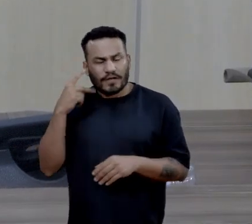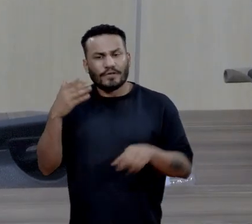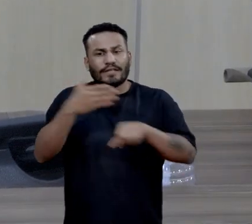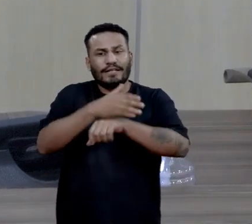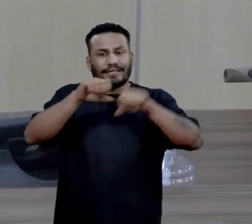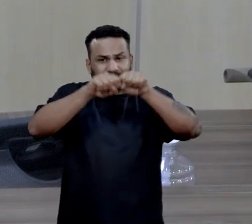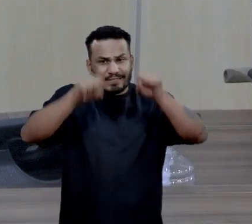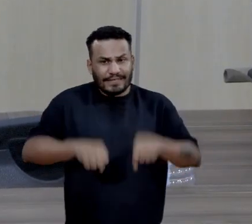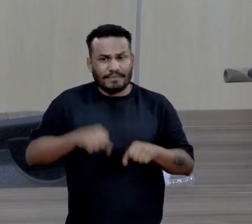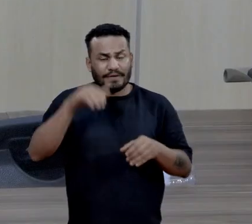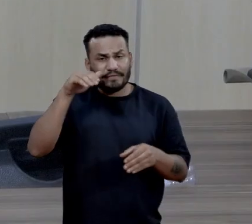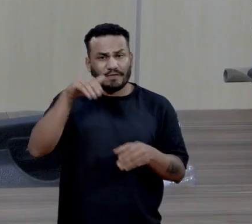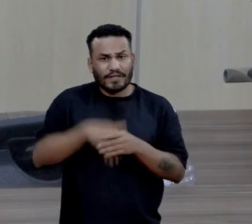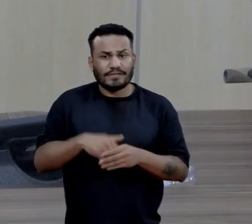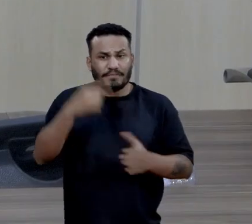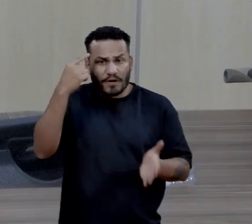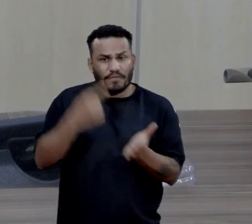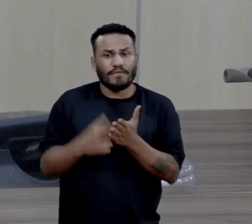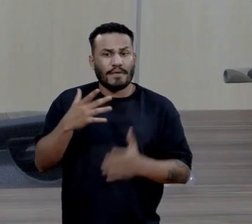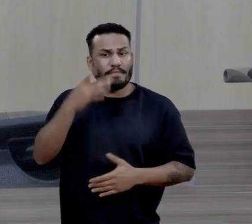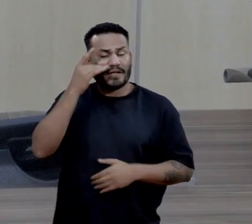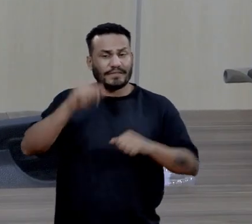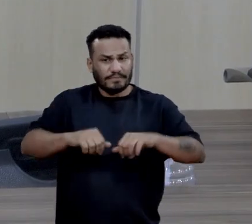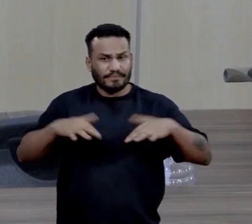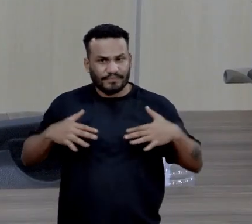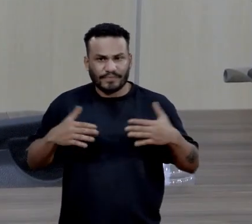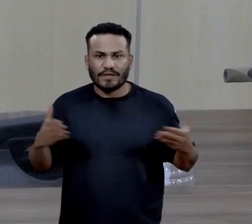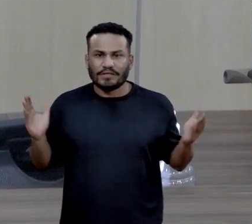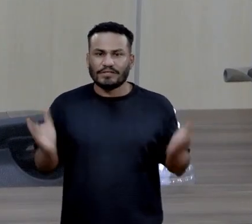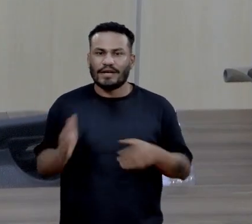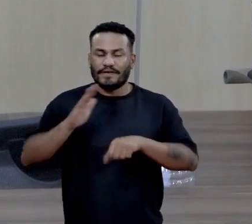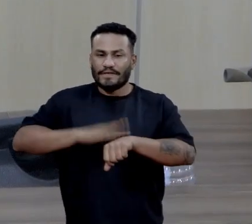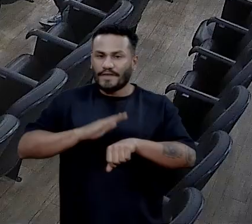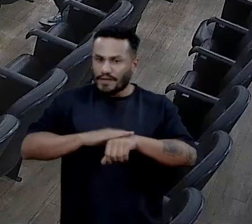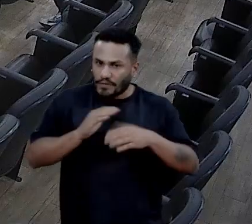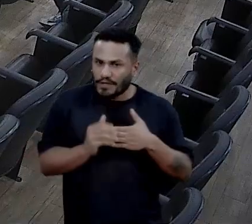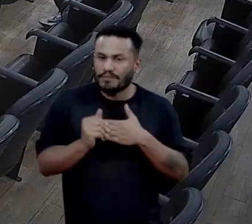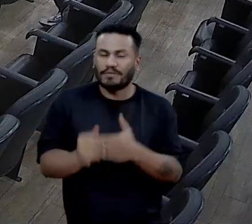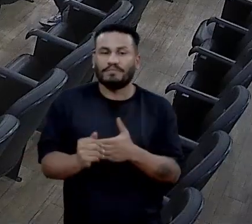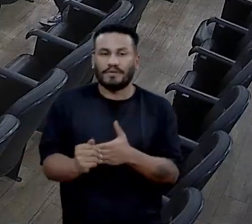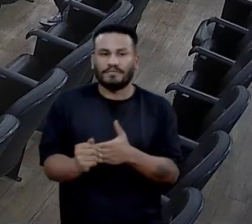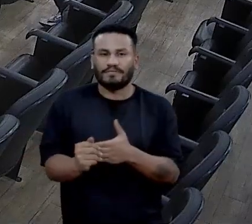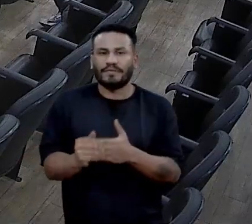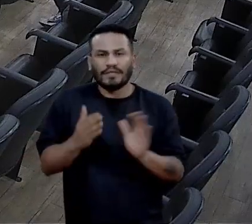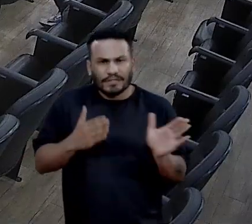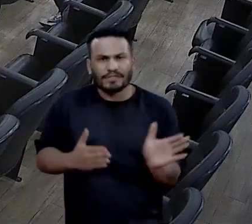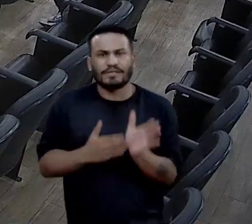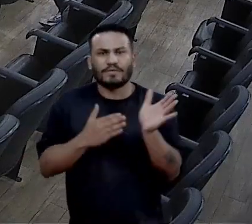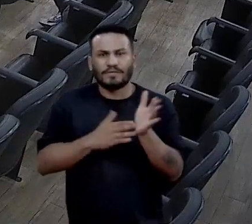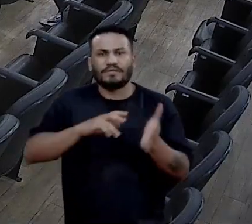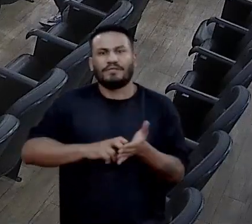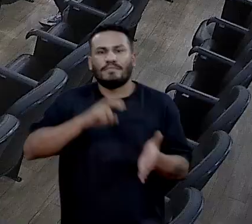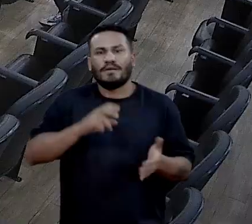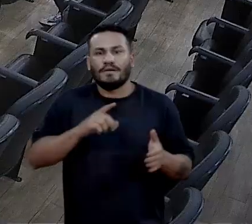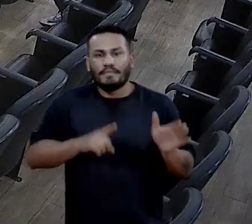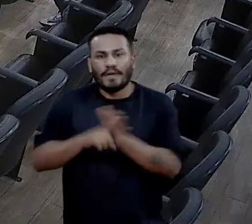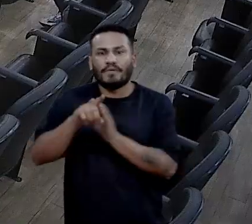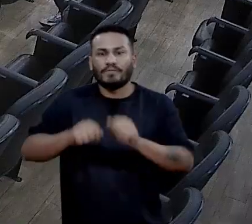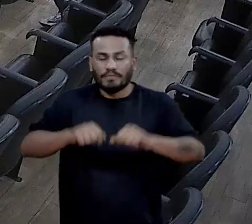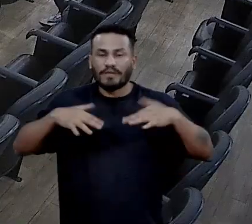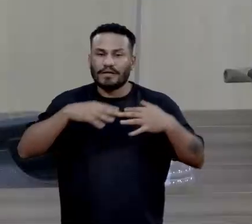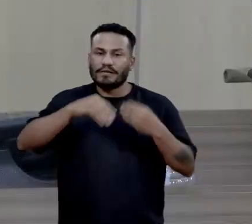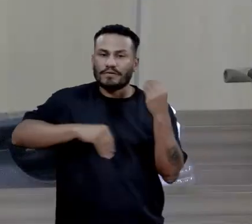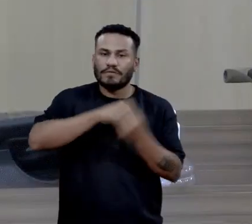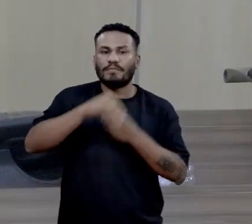sistema de votação para confirmar a presença em plenário. Hora já feito o encaminhamento. E, dando sequência na manhã de hoje, consulta o plenário para a